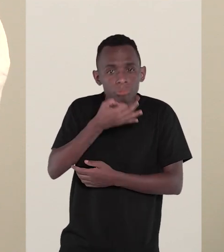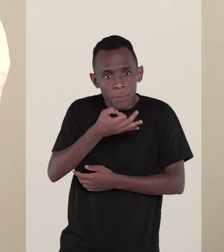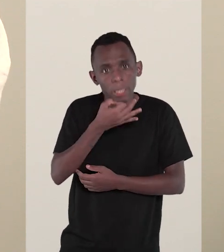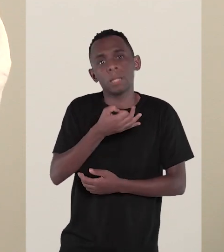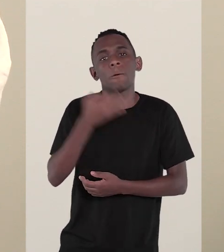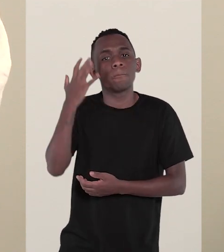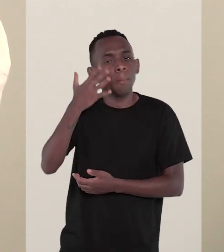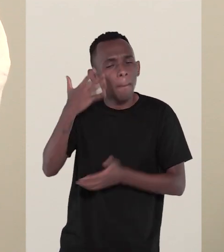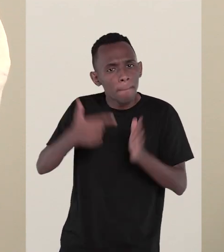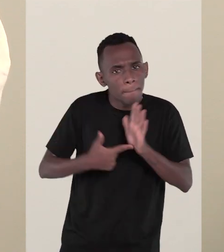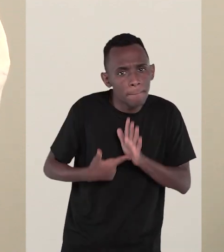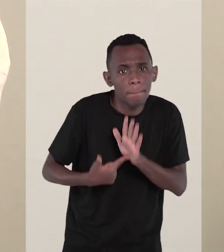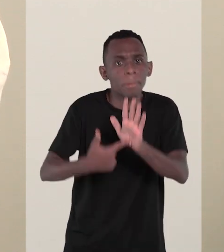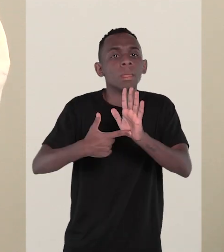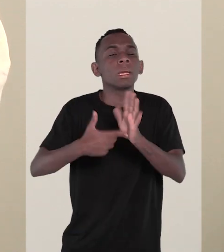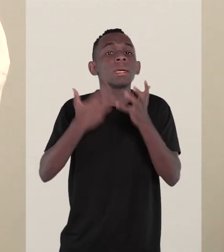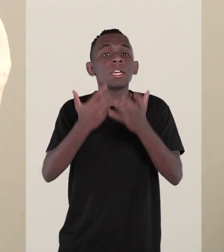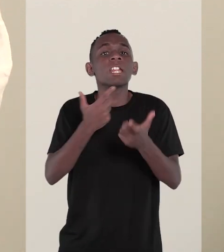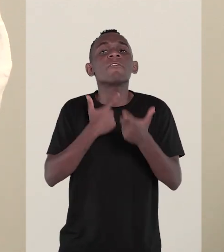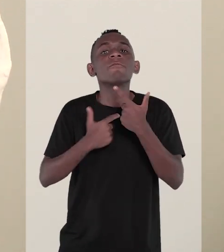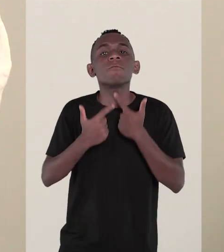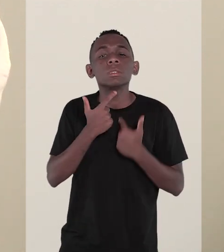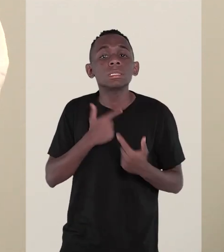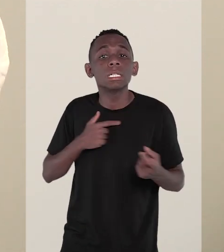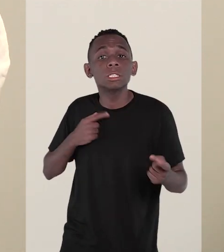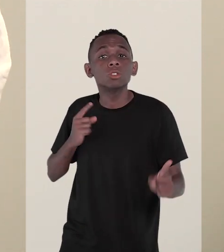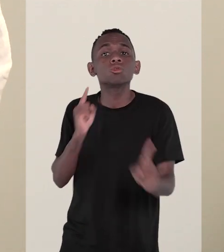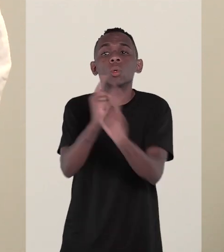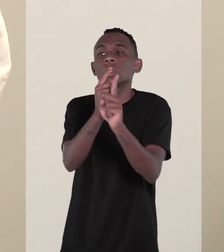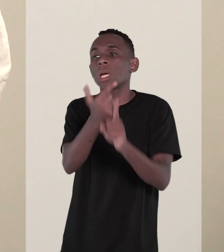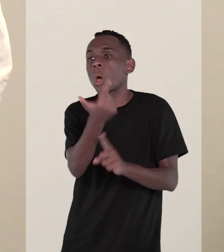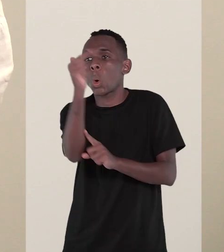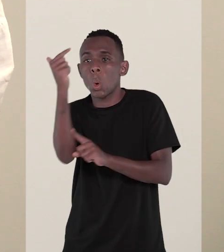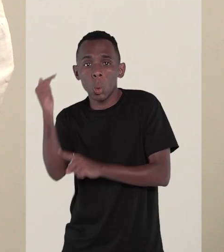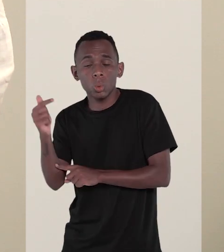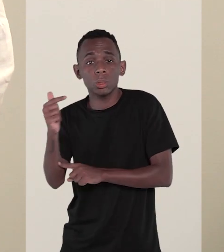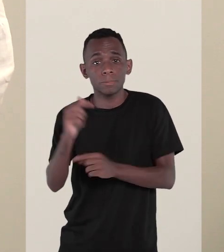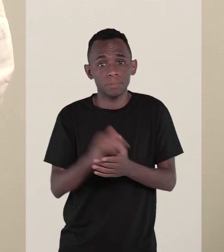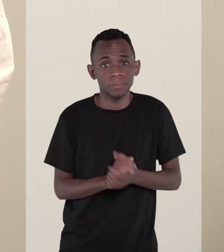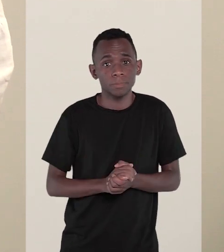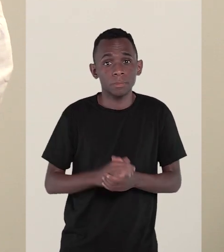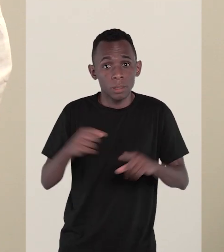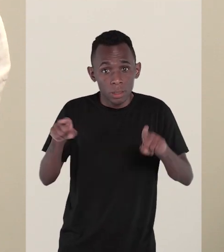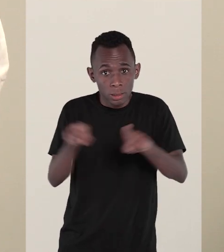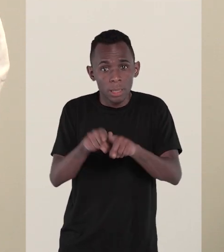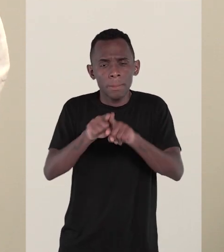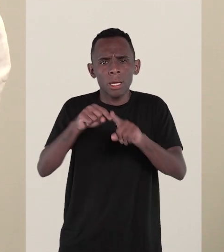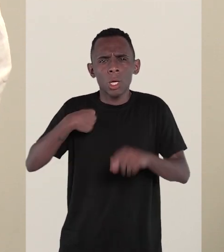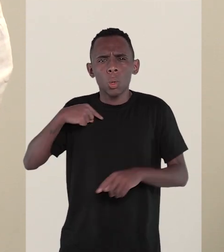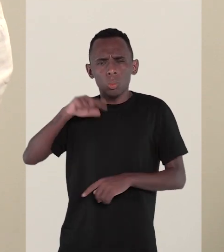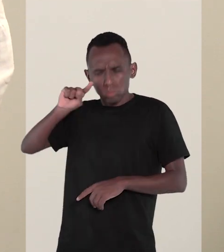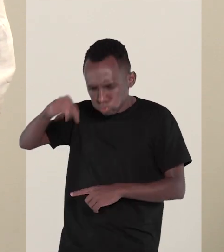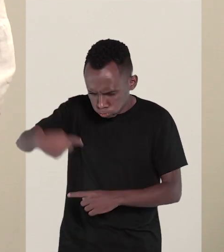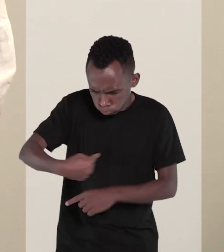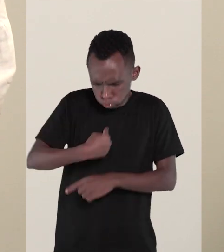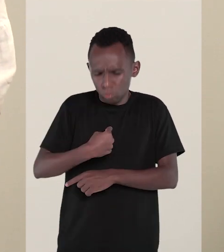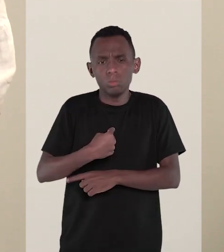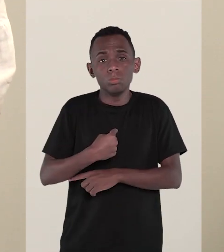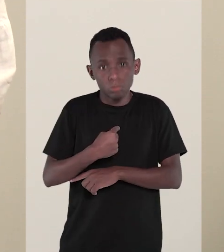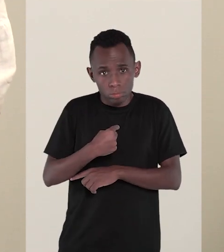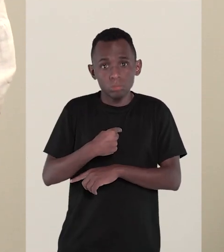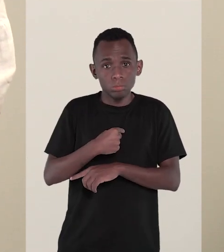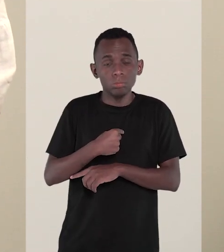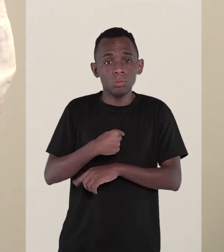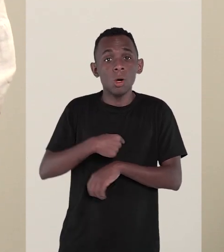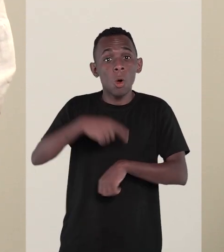isso, a querer encontrar o outro e botar o dedo também apontado para mim, sabe,